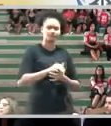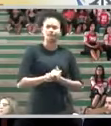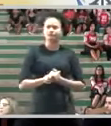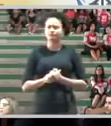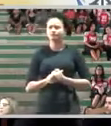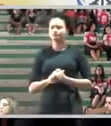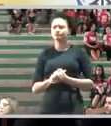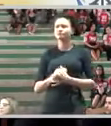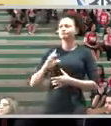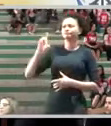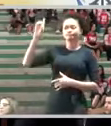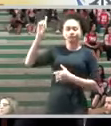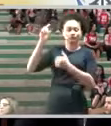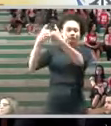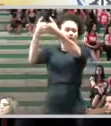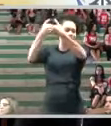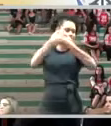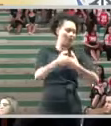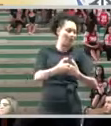que desceu para a guerra.